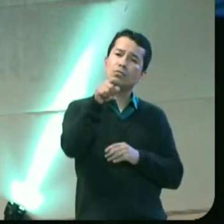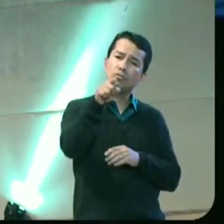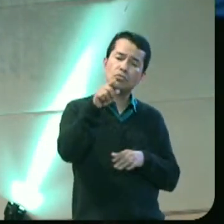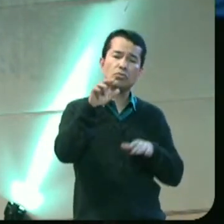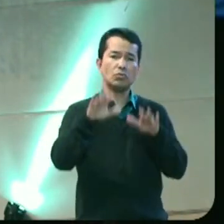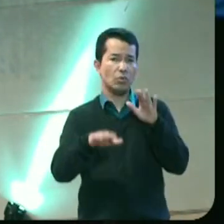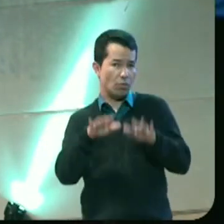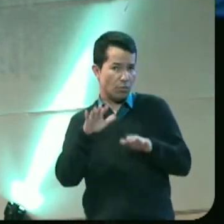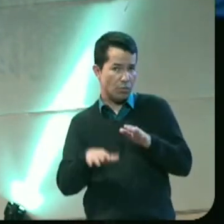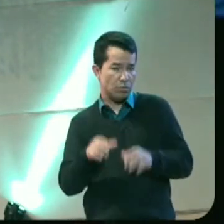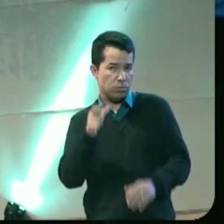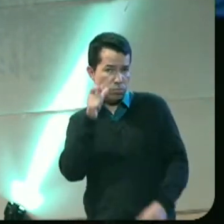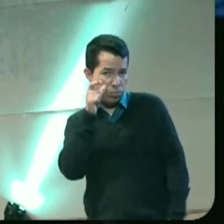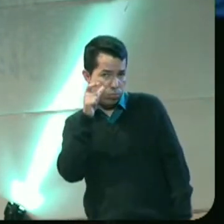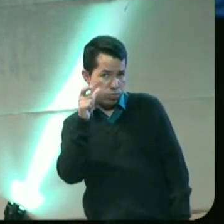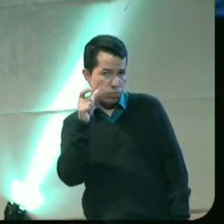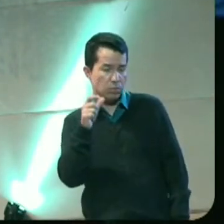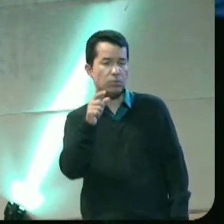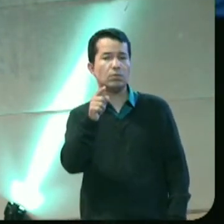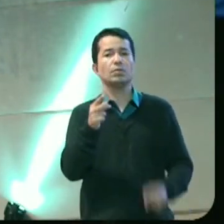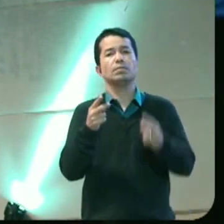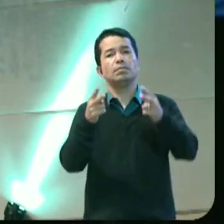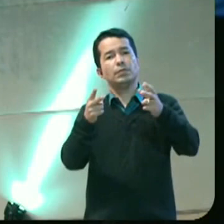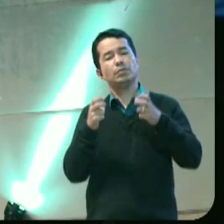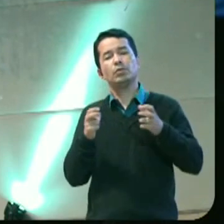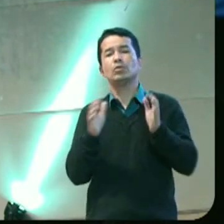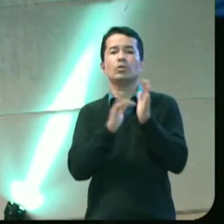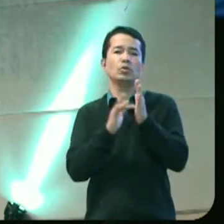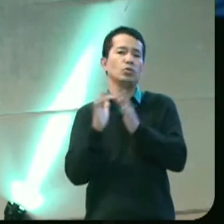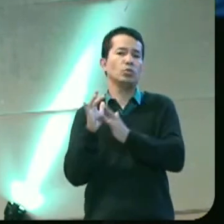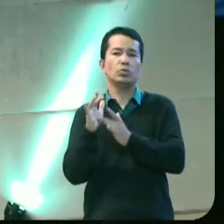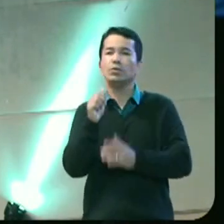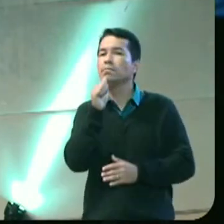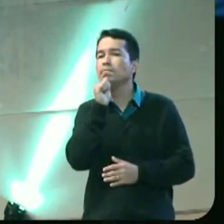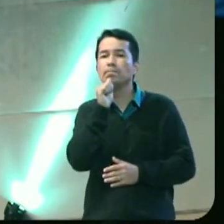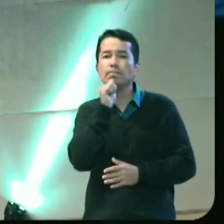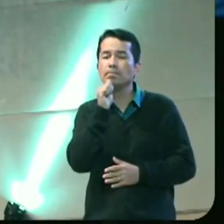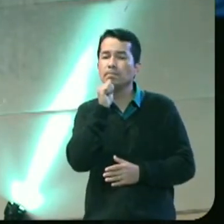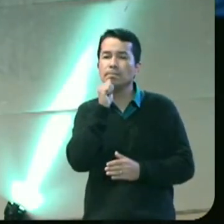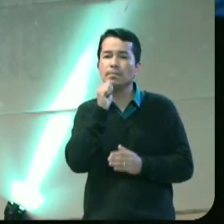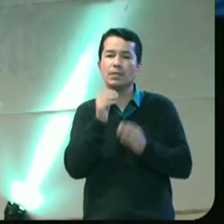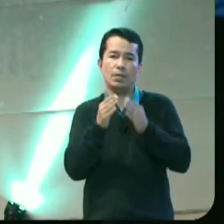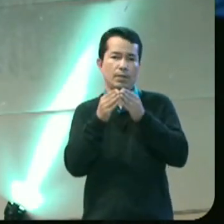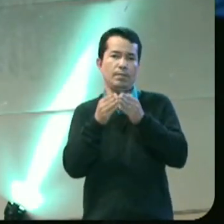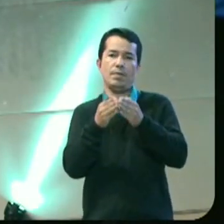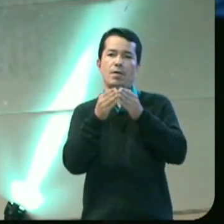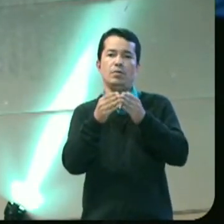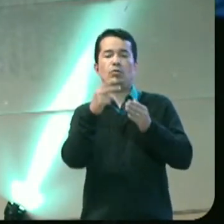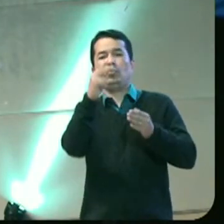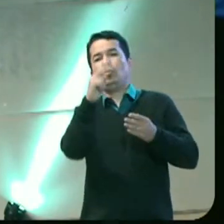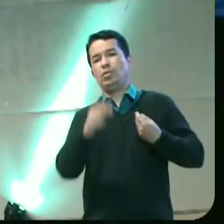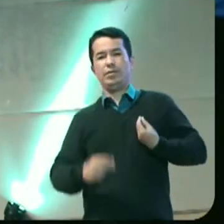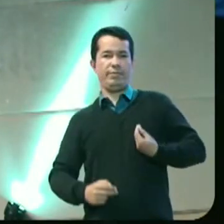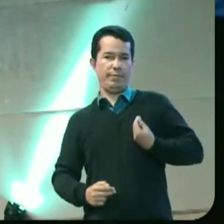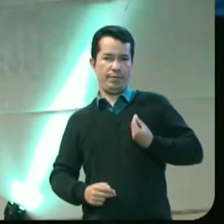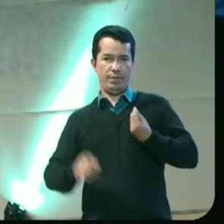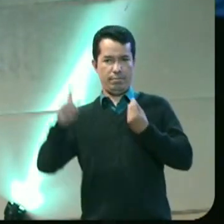você percebeu que Jesus não está no seu barquinho. Você percebeu que a sua vida não